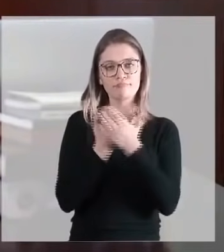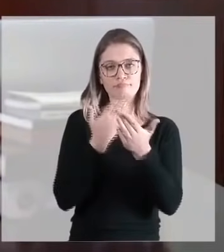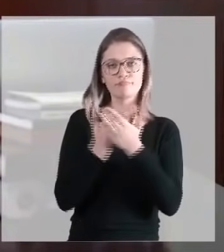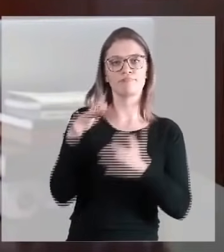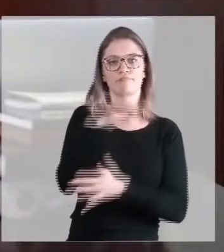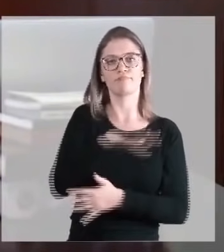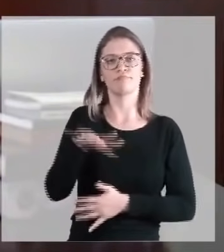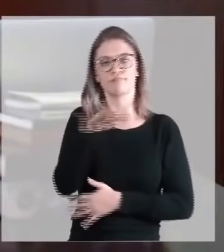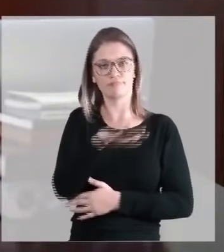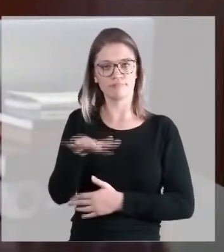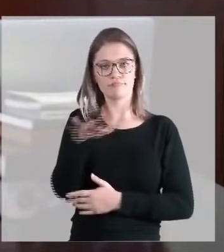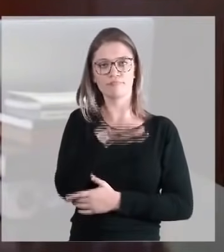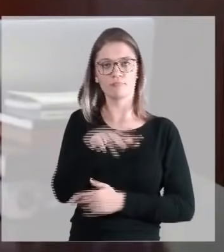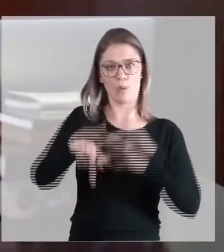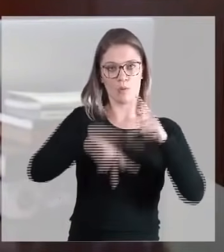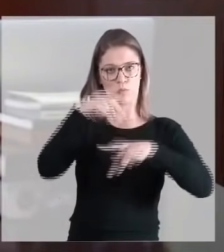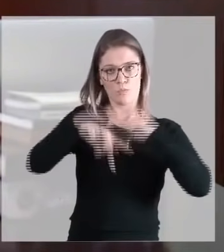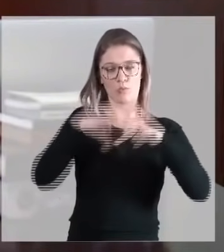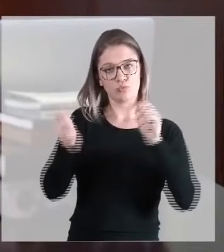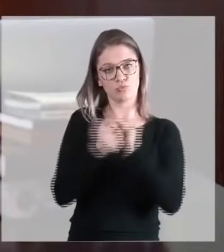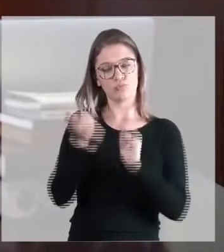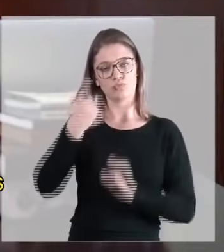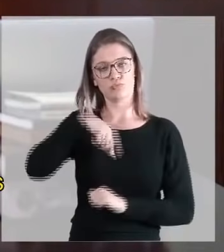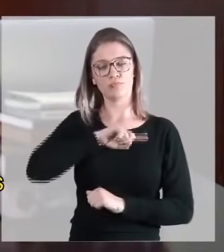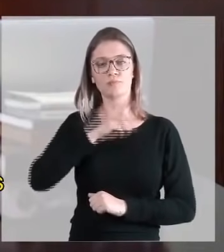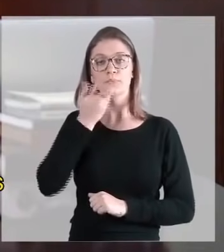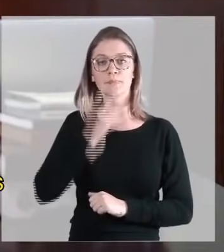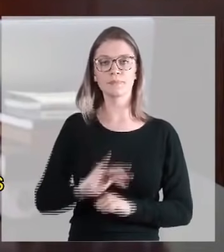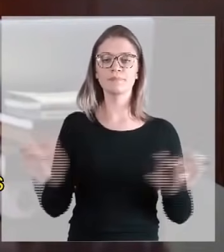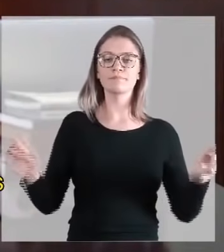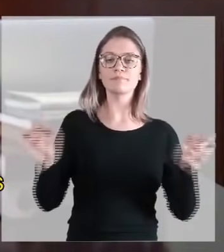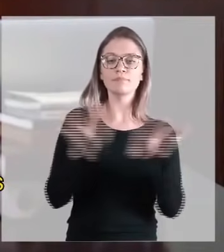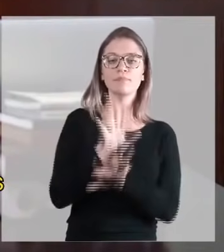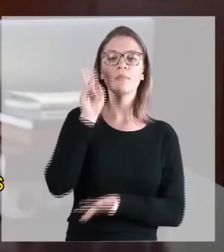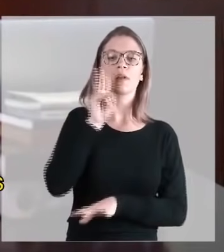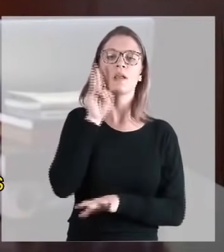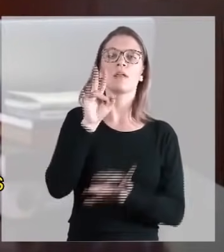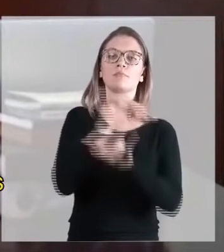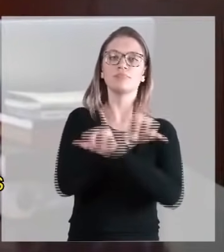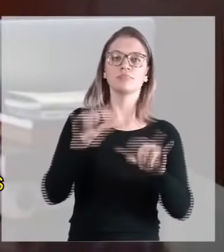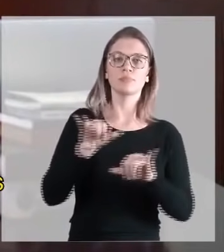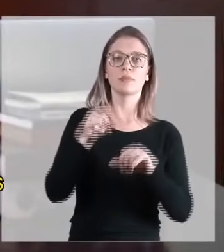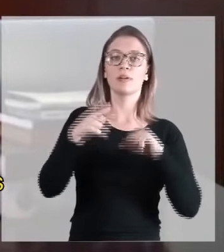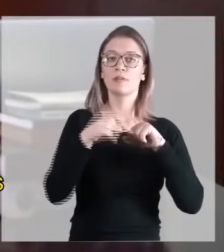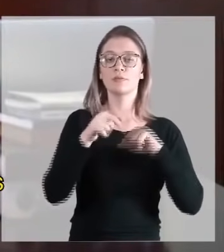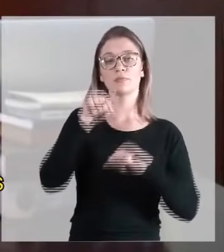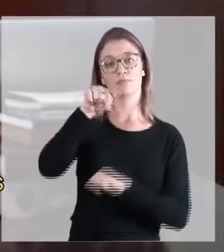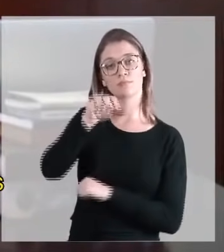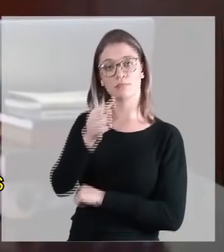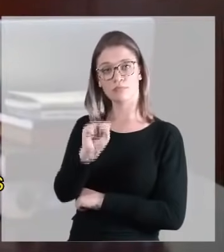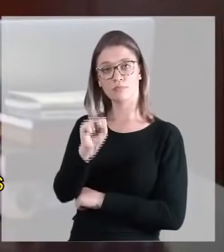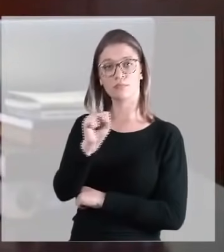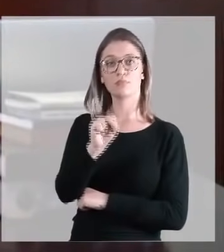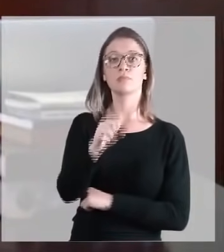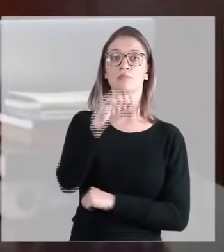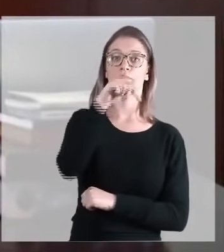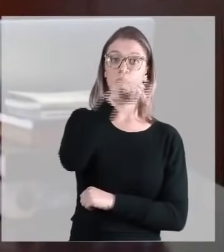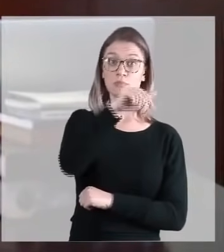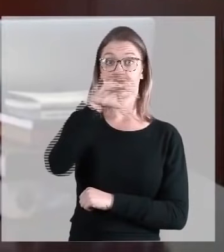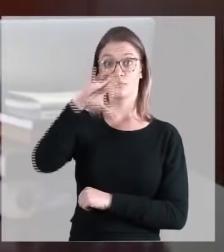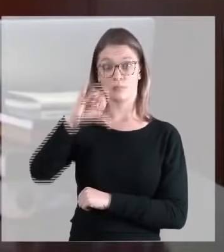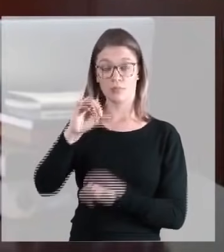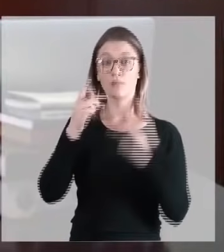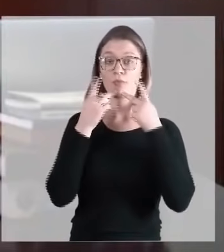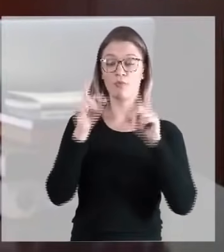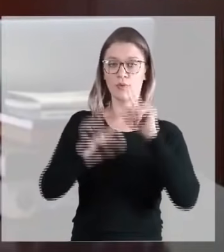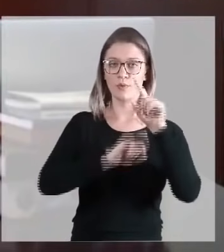nossos espaços públicos com as nossas crianças. E encerro lembrando os senhores do artigo 78 e 79 do ECA, que diz: